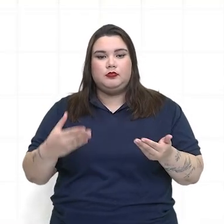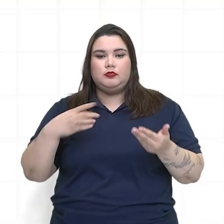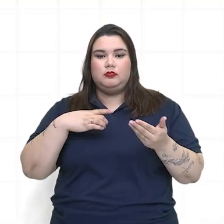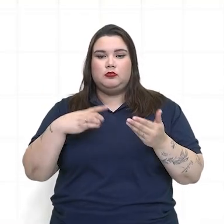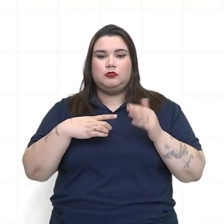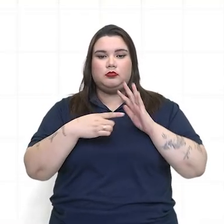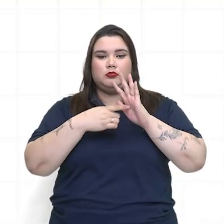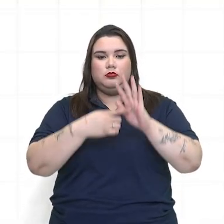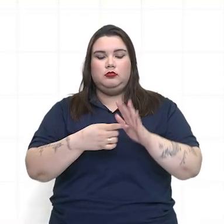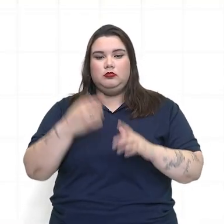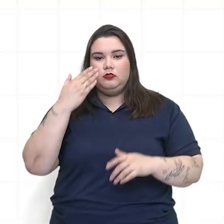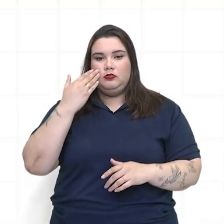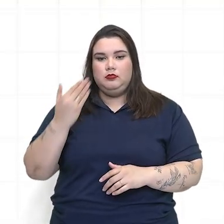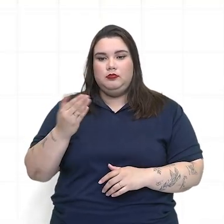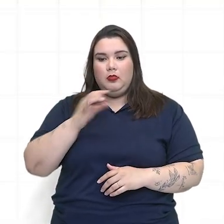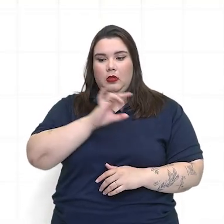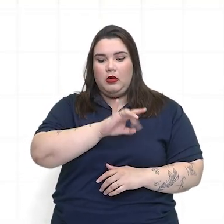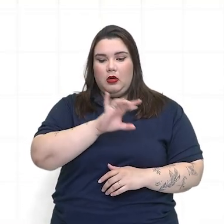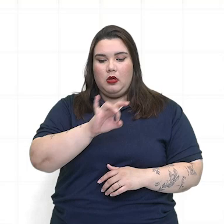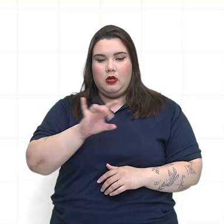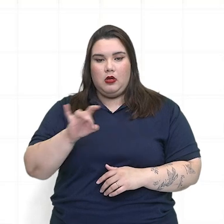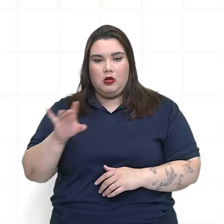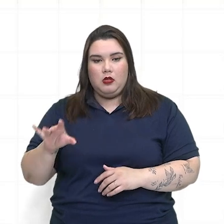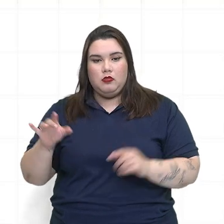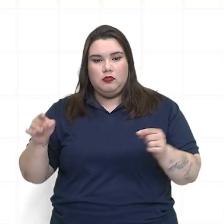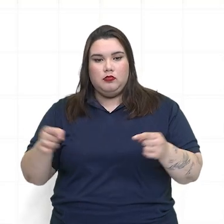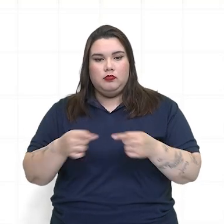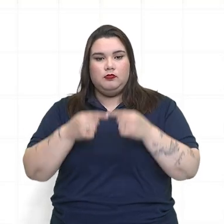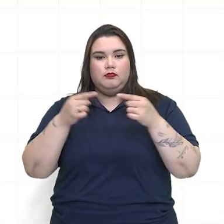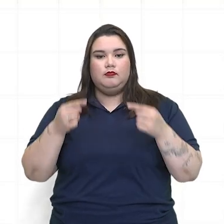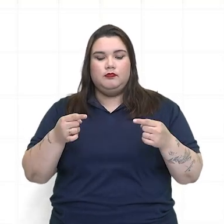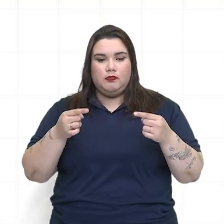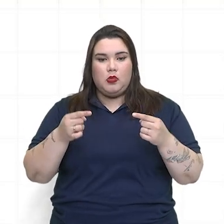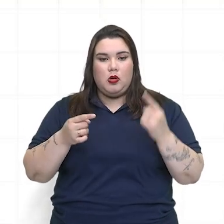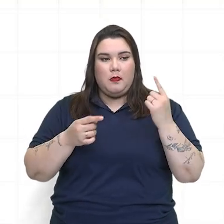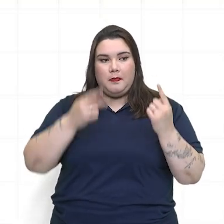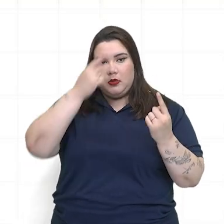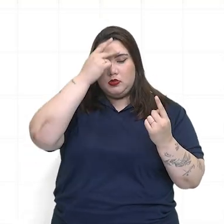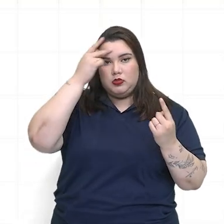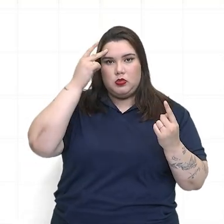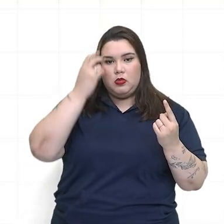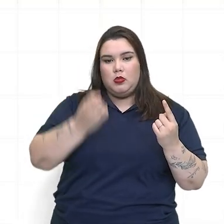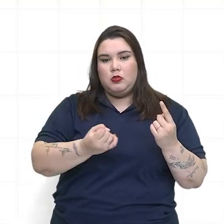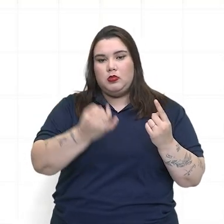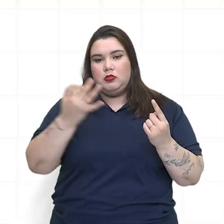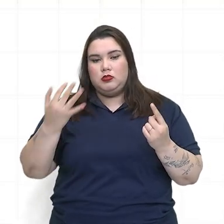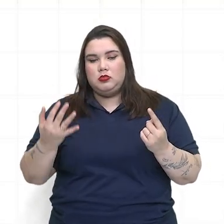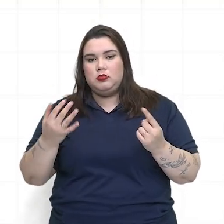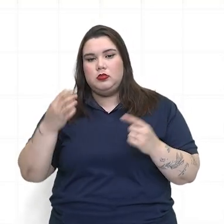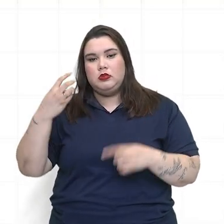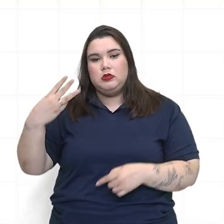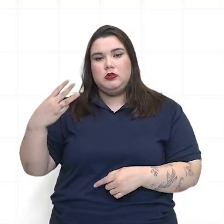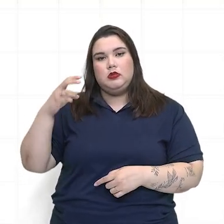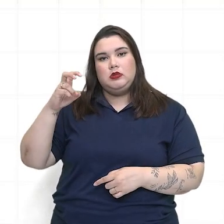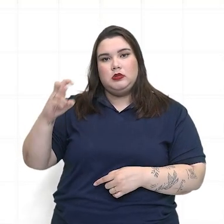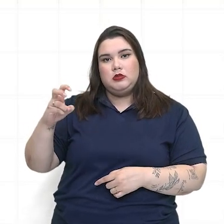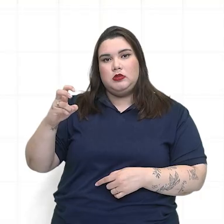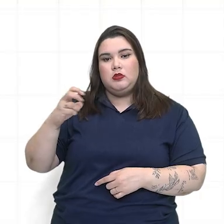aqui, cada personagem associado a uma quantidade. Então, Antônio